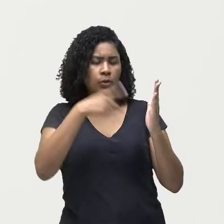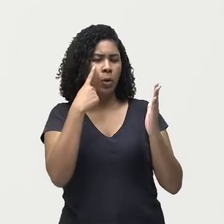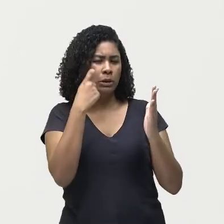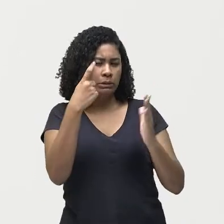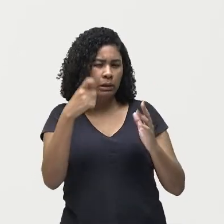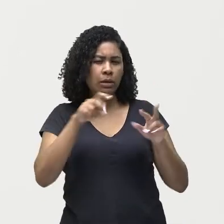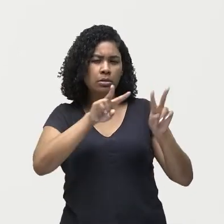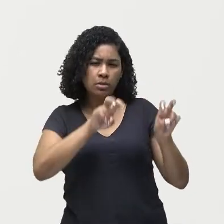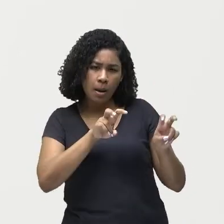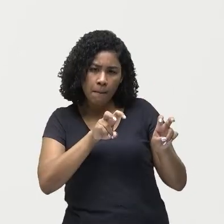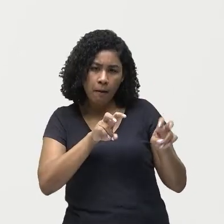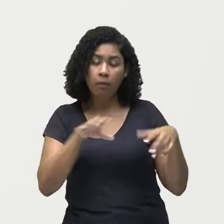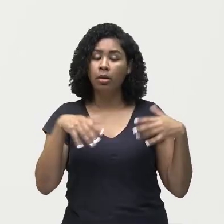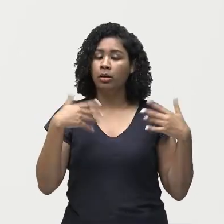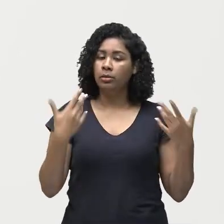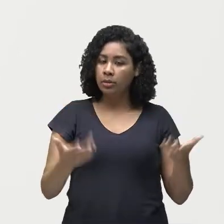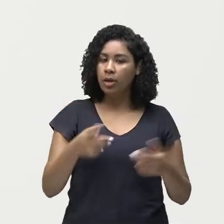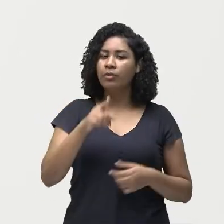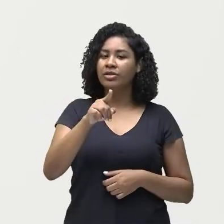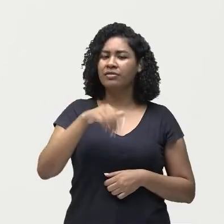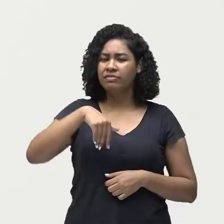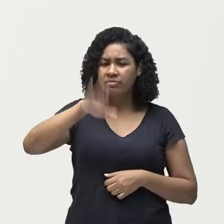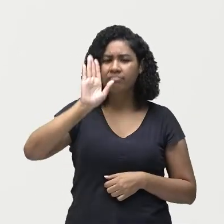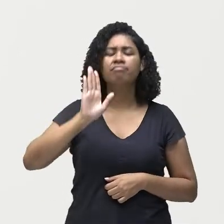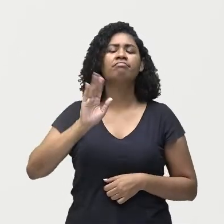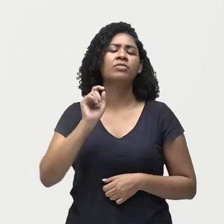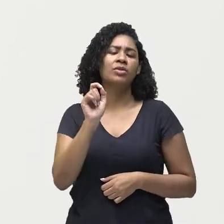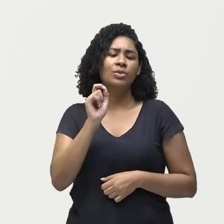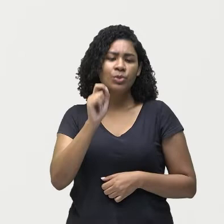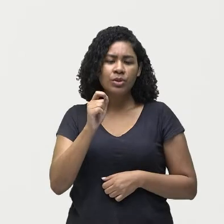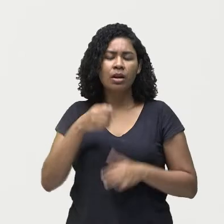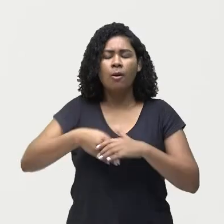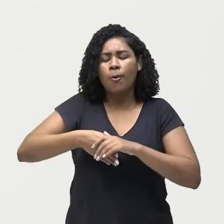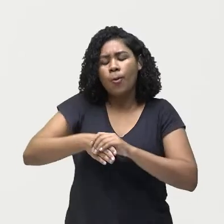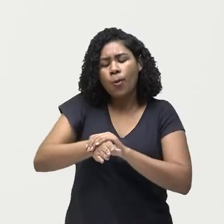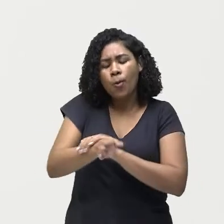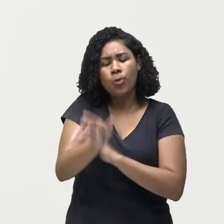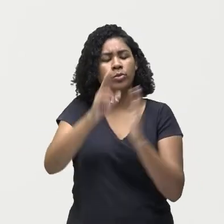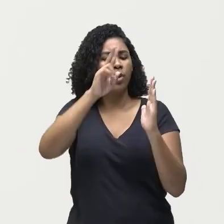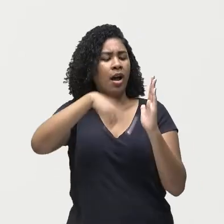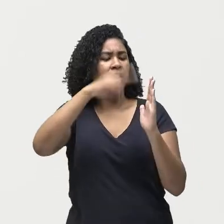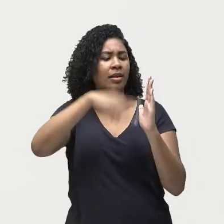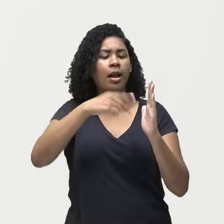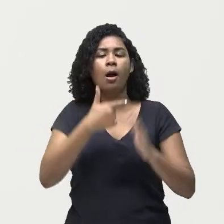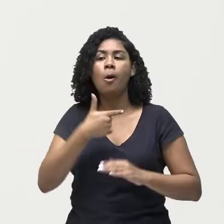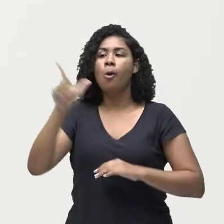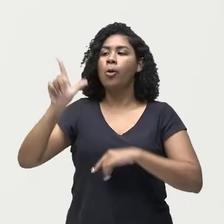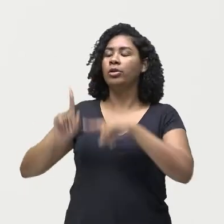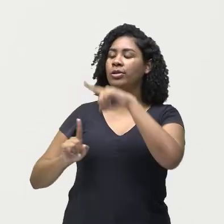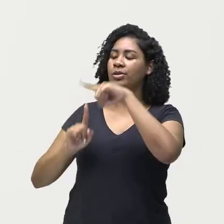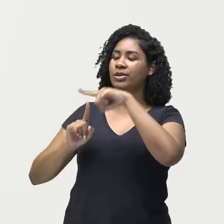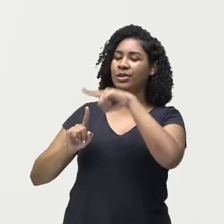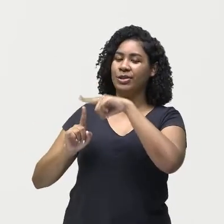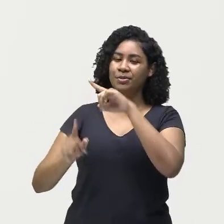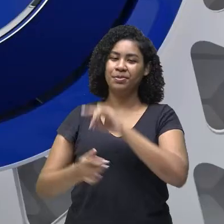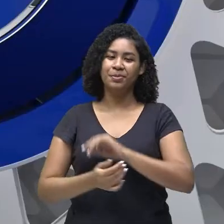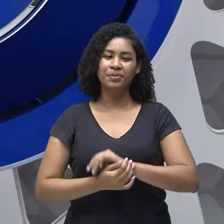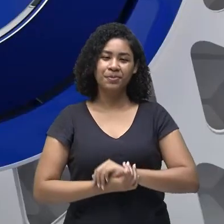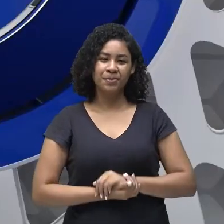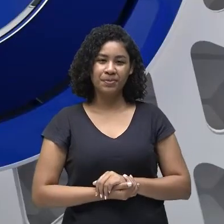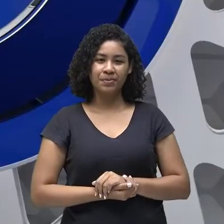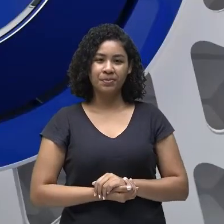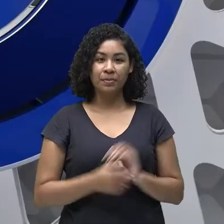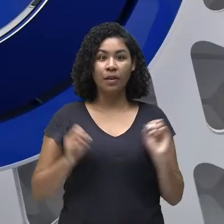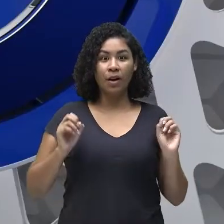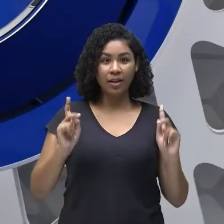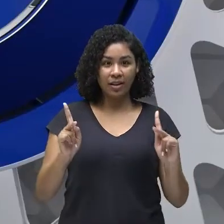interessa, você vai ficar aí bem mais acostumado quando tiver que ler outros livros. Ok,